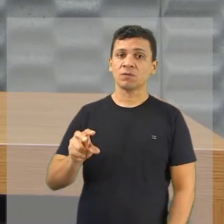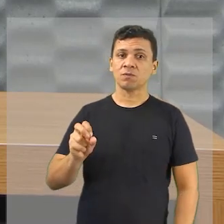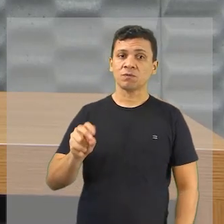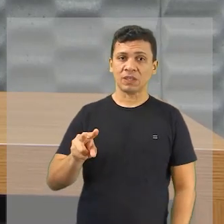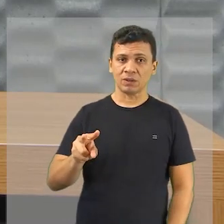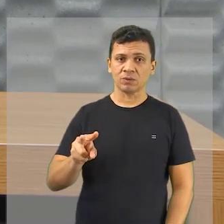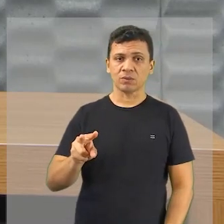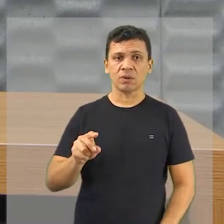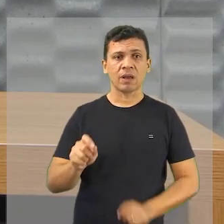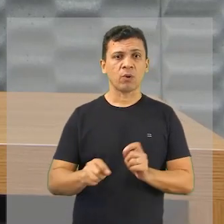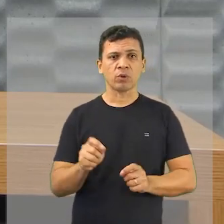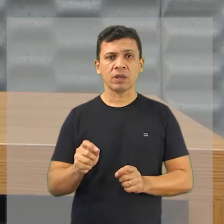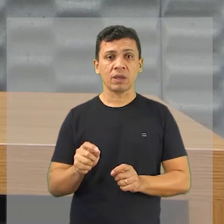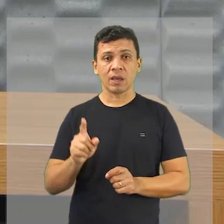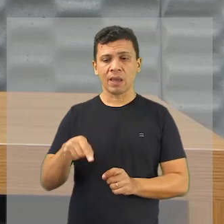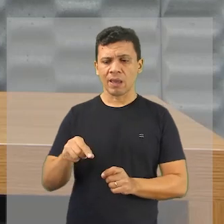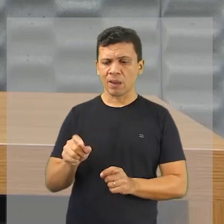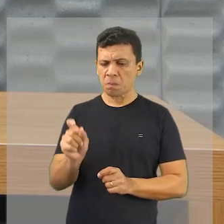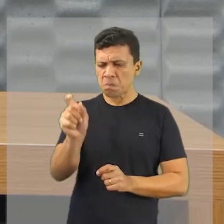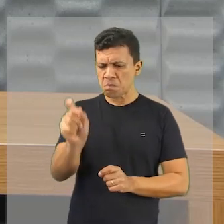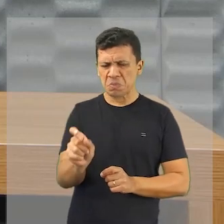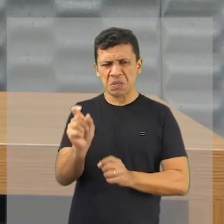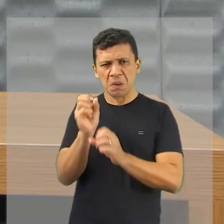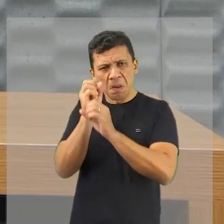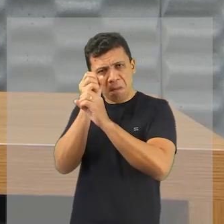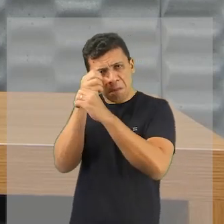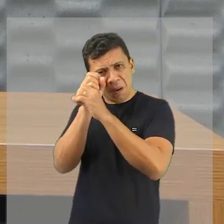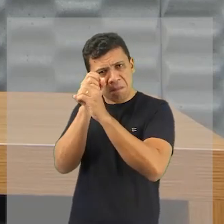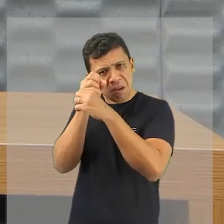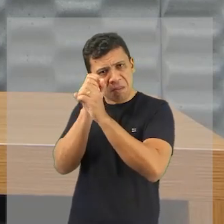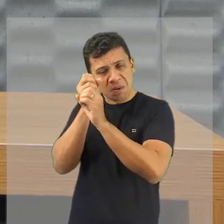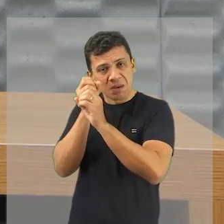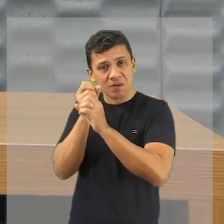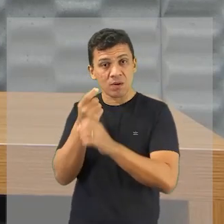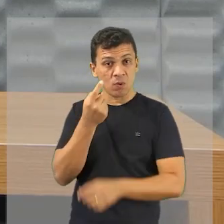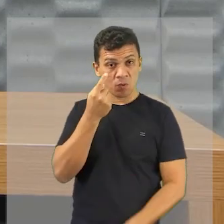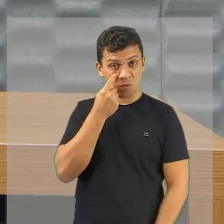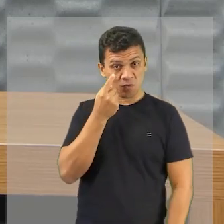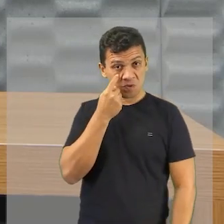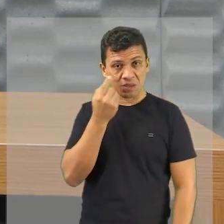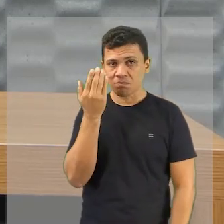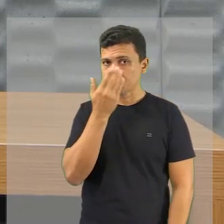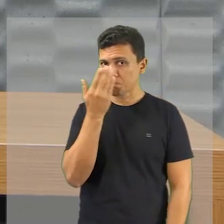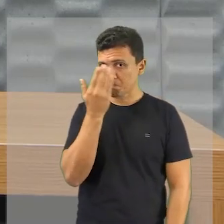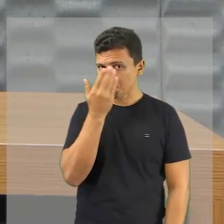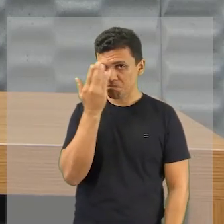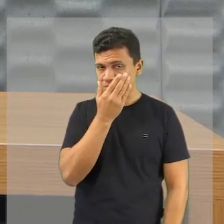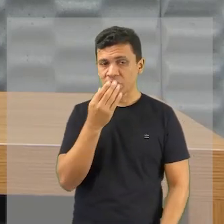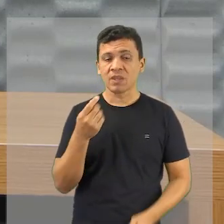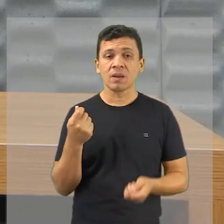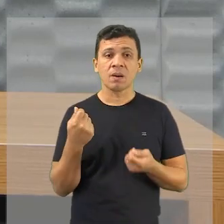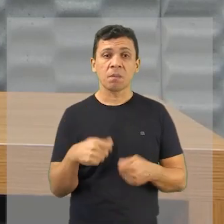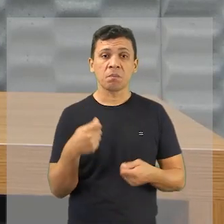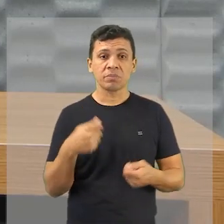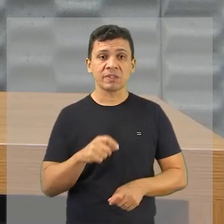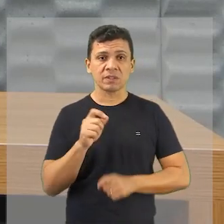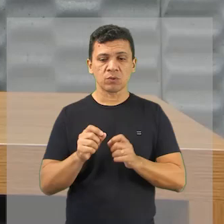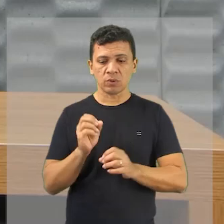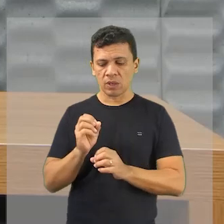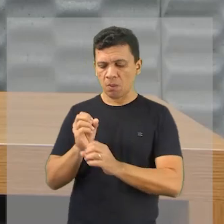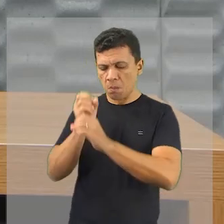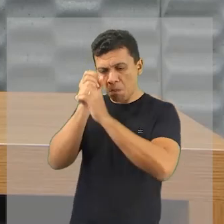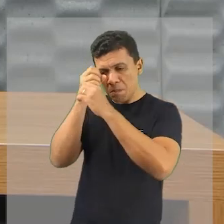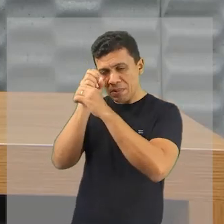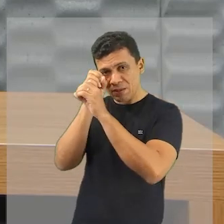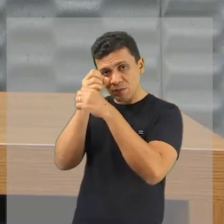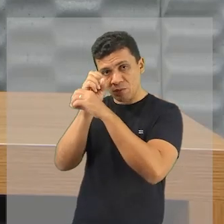são seres microscópicos, né? Isso aí todo mundo já sabe, a gente não consegue visualizá-los a olho nu, a gente precisa ali de um microscópio,